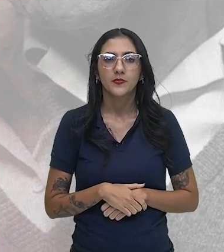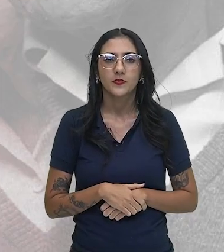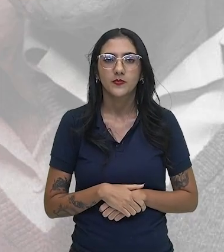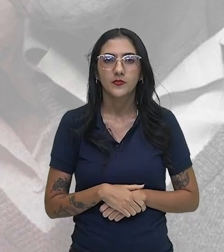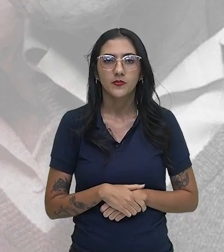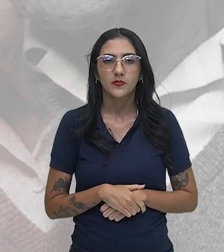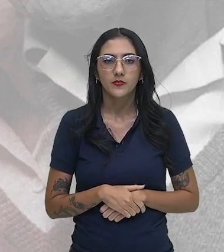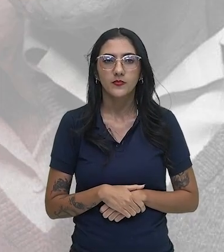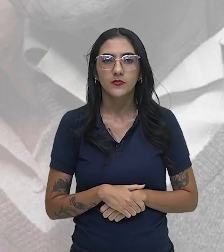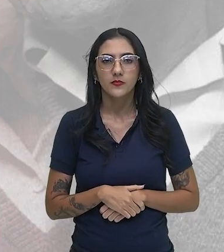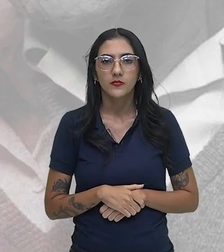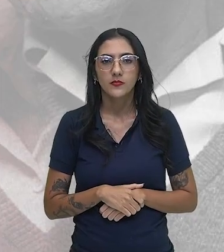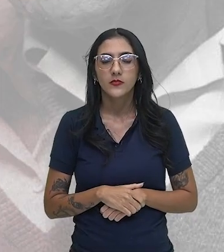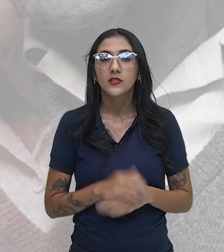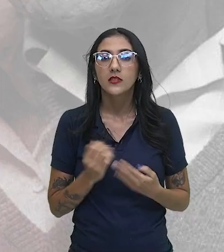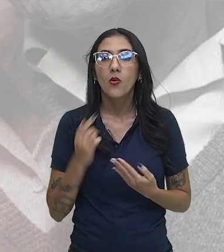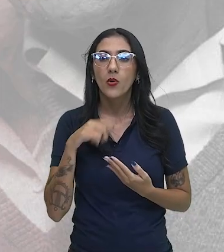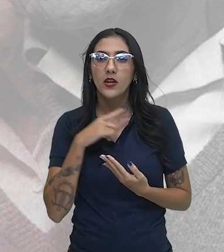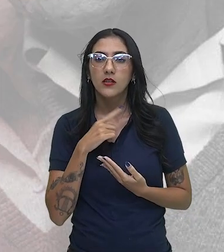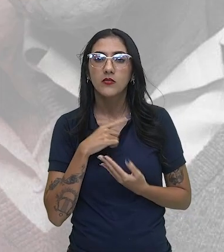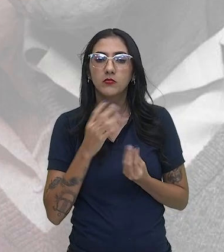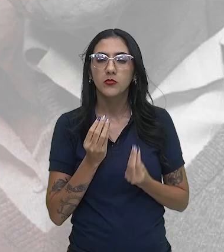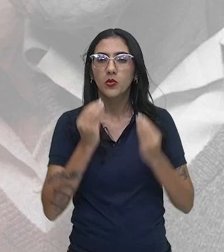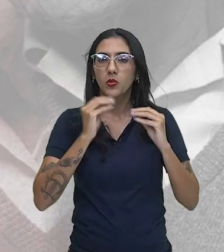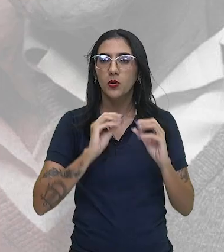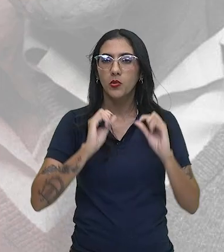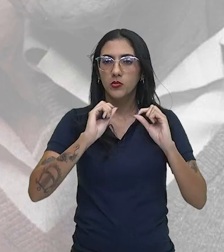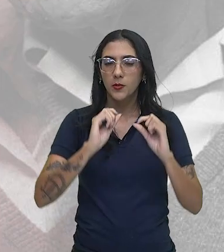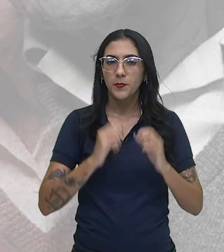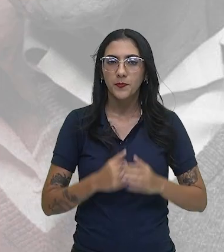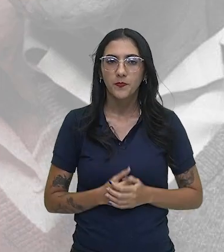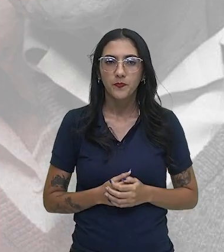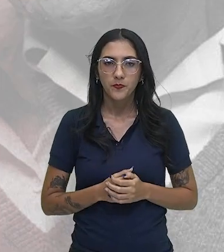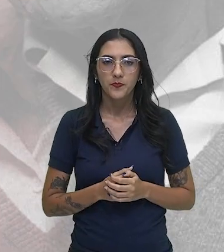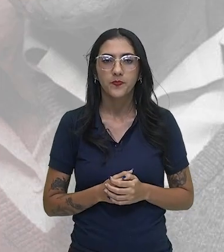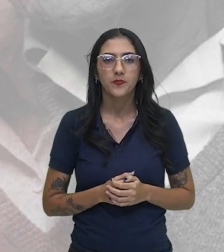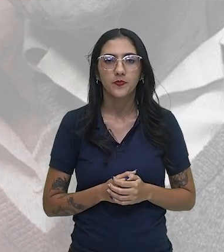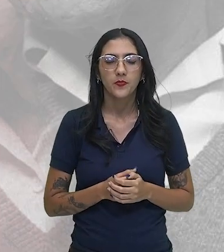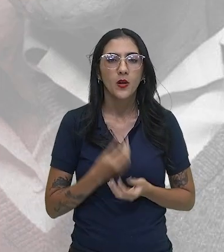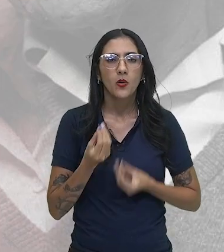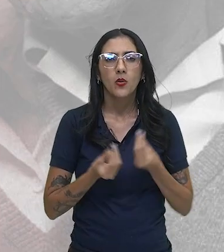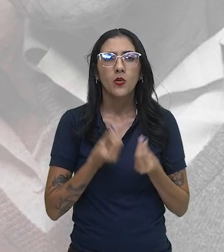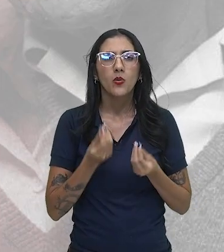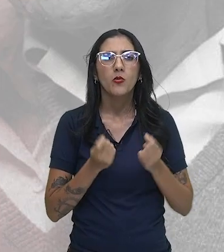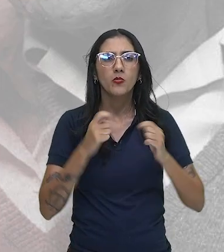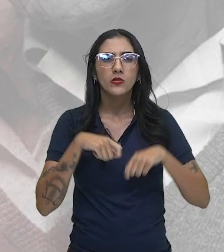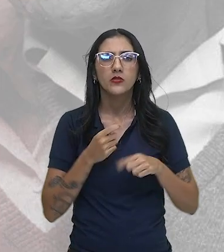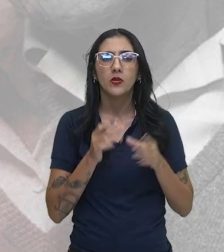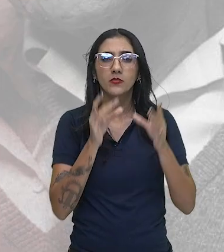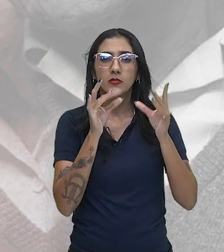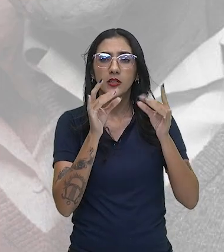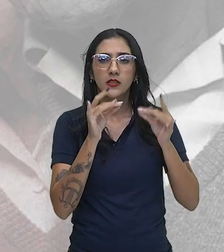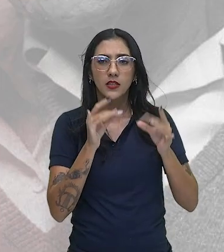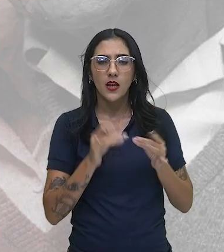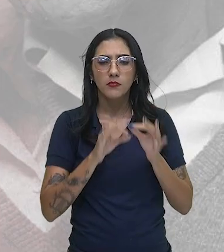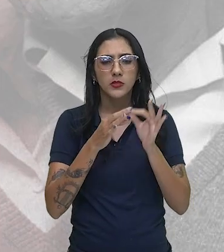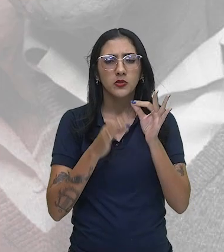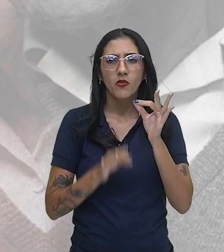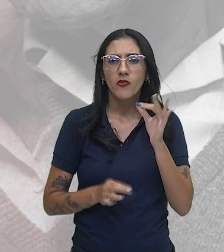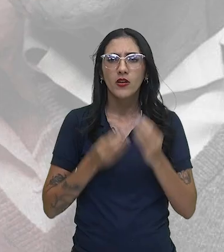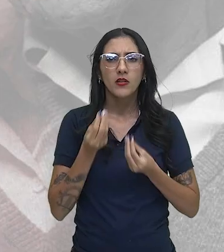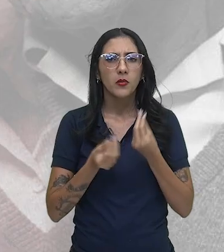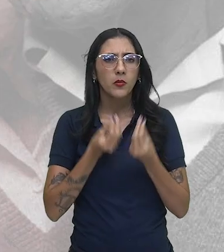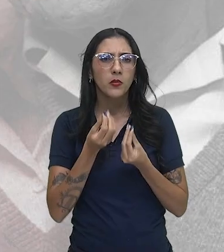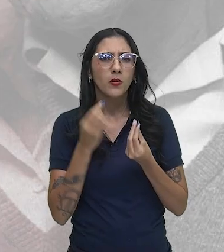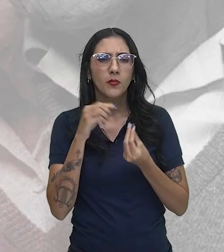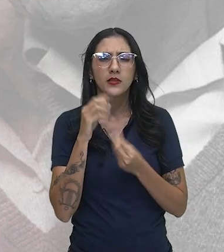Ele vai estabelecer, então, um critério, né, que vai levar a ele desenvolver essa ideia, essa